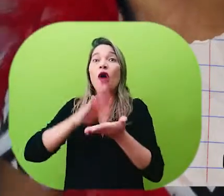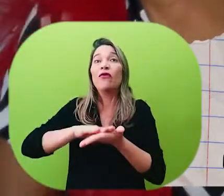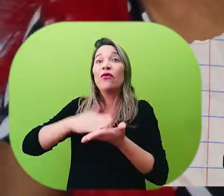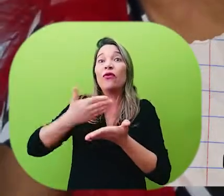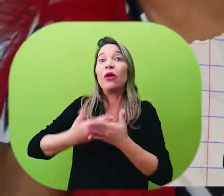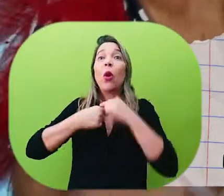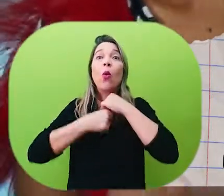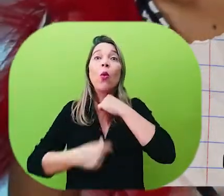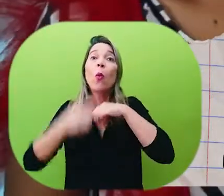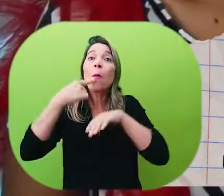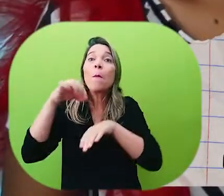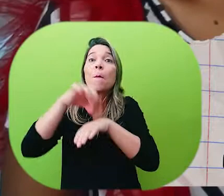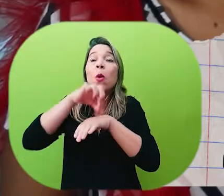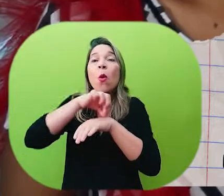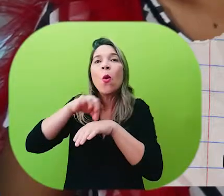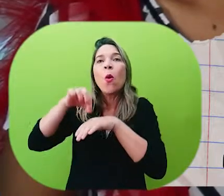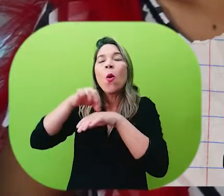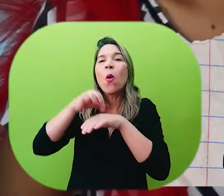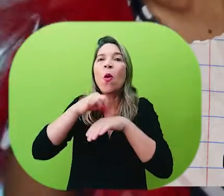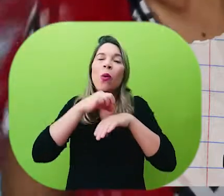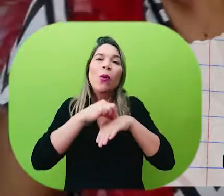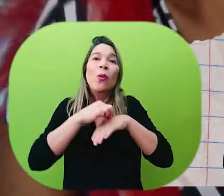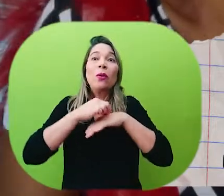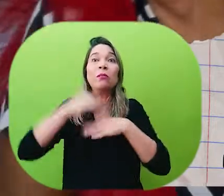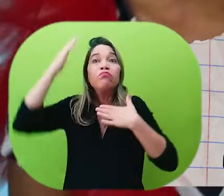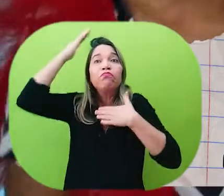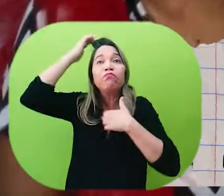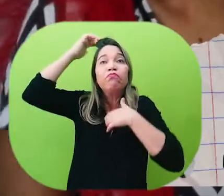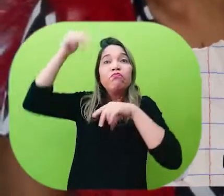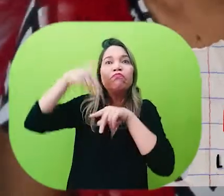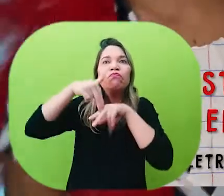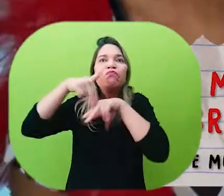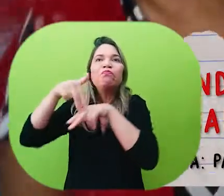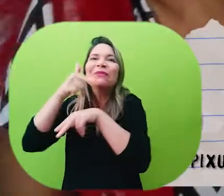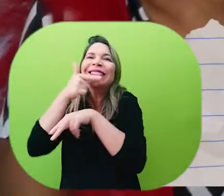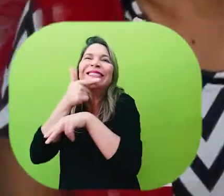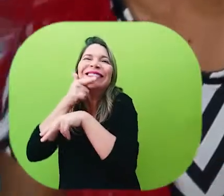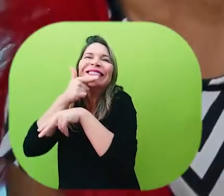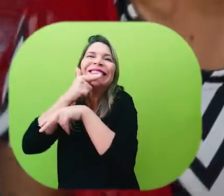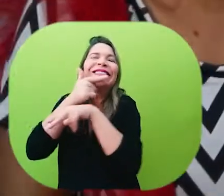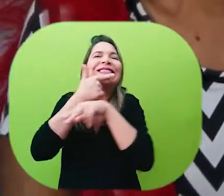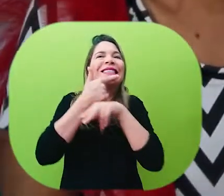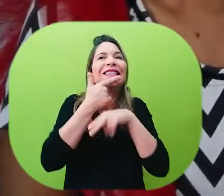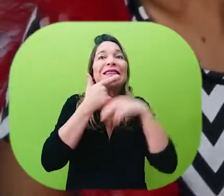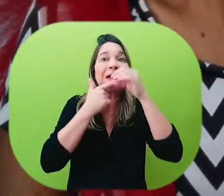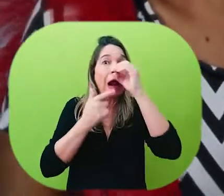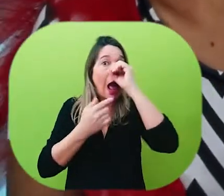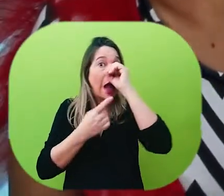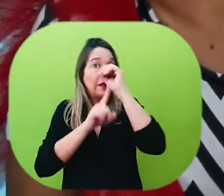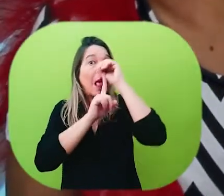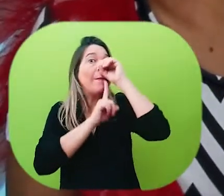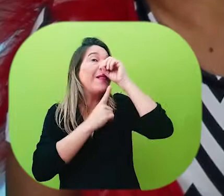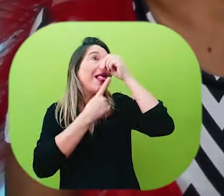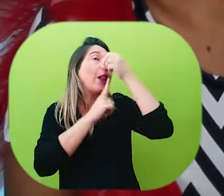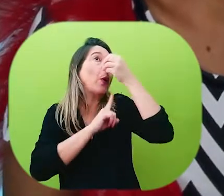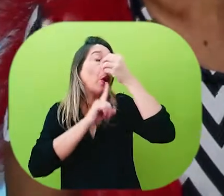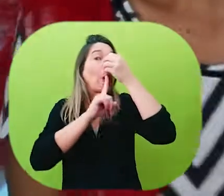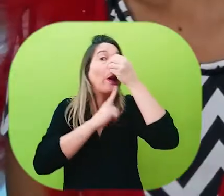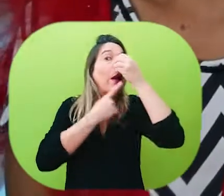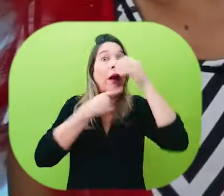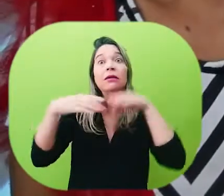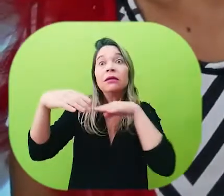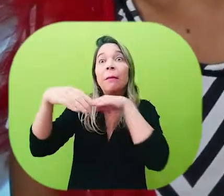Camisa de um frito, gravata de morango, gorila, trapezista, riso de orangotango, nariz de